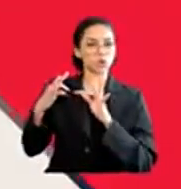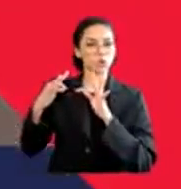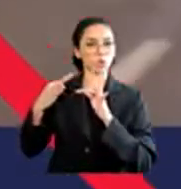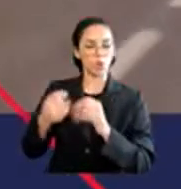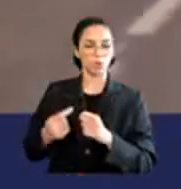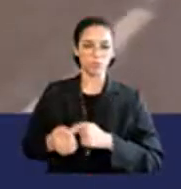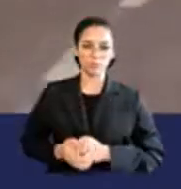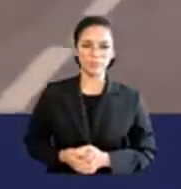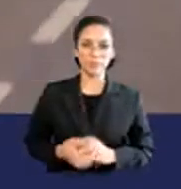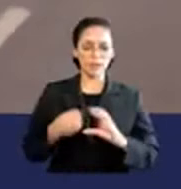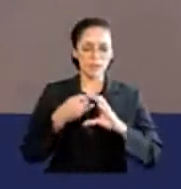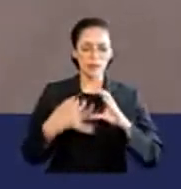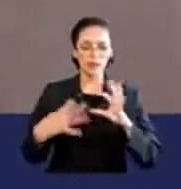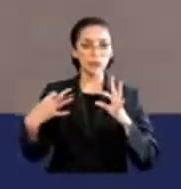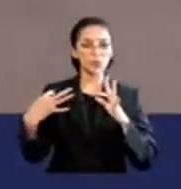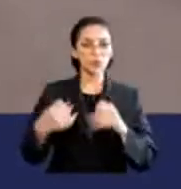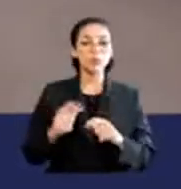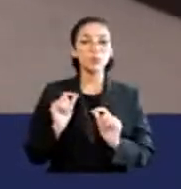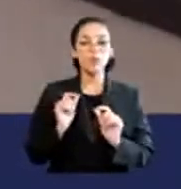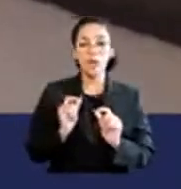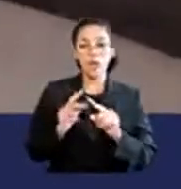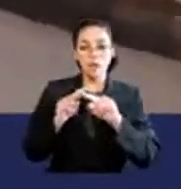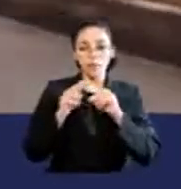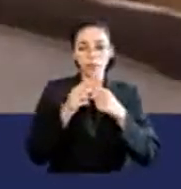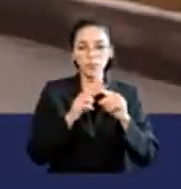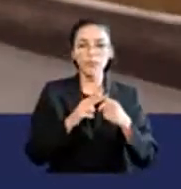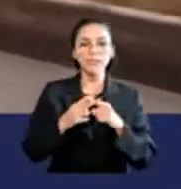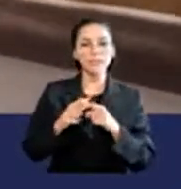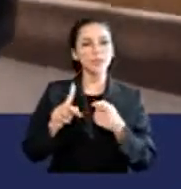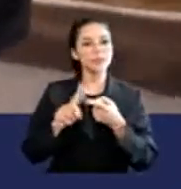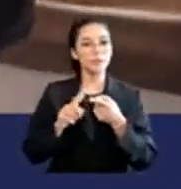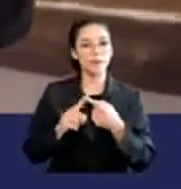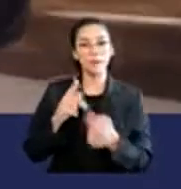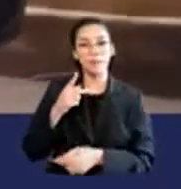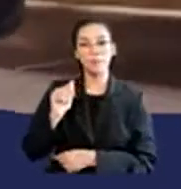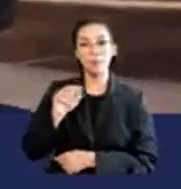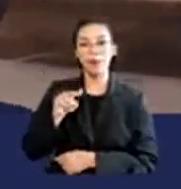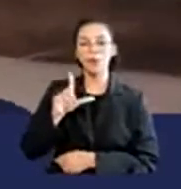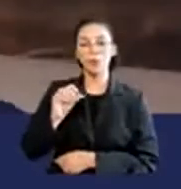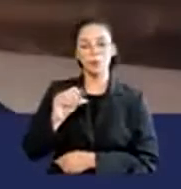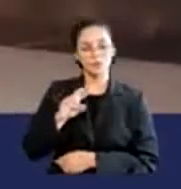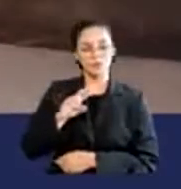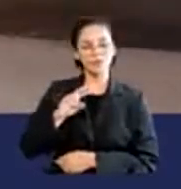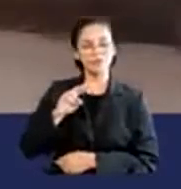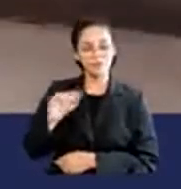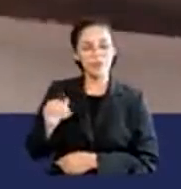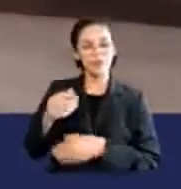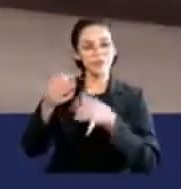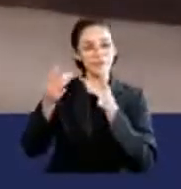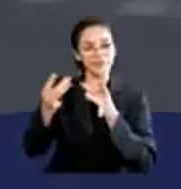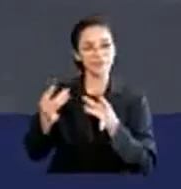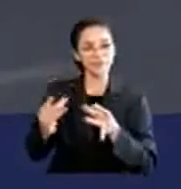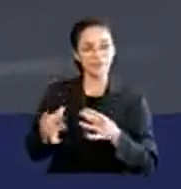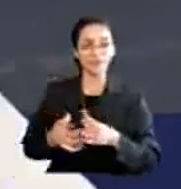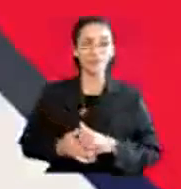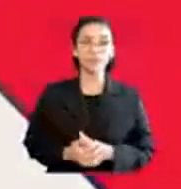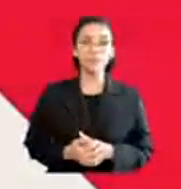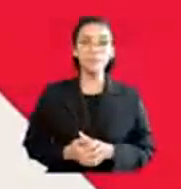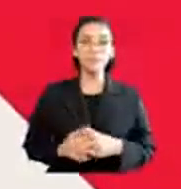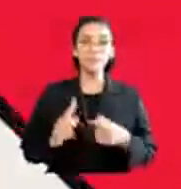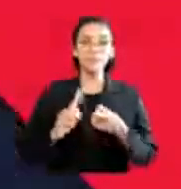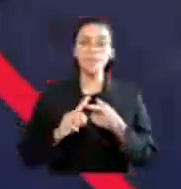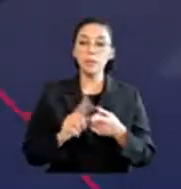o custo de manutenção, que o Paulo Souto vai detalhar para vocês mais tarde, e o custo com consumo de